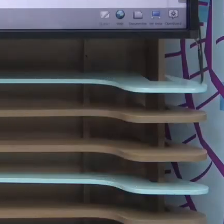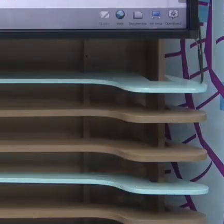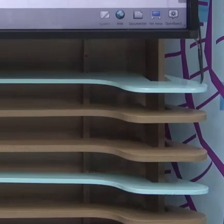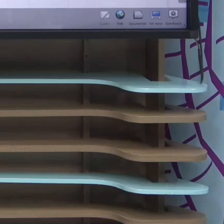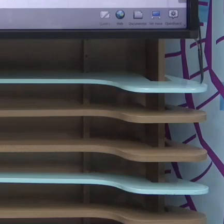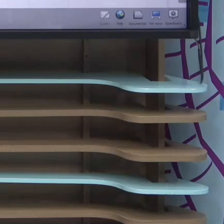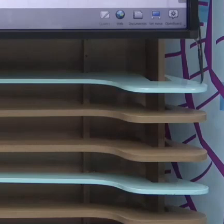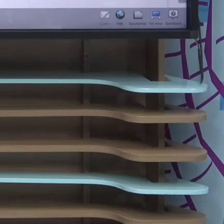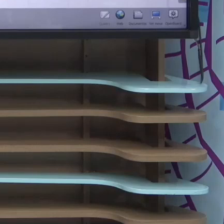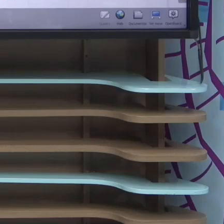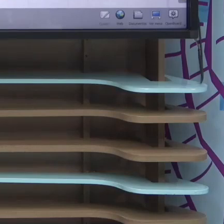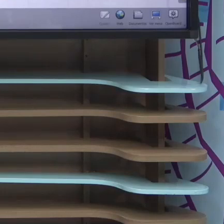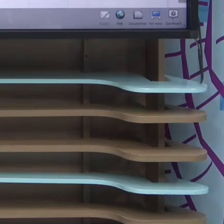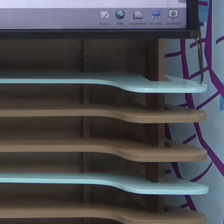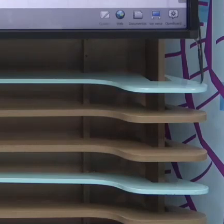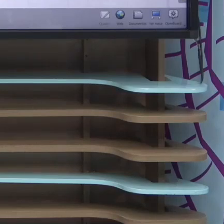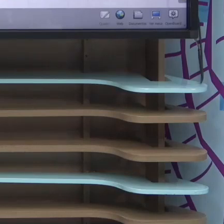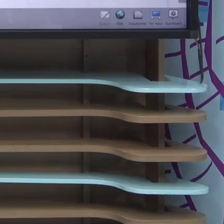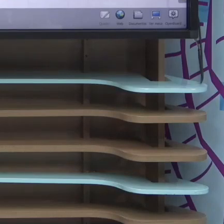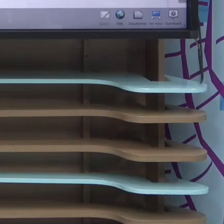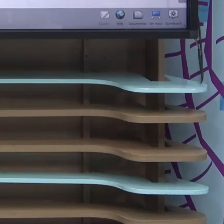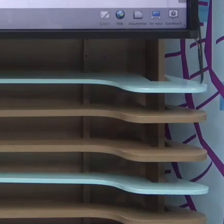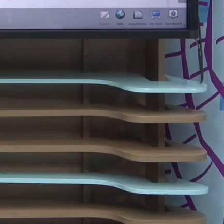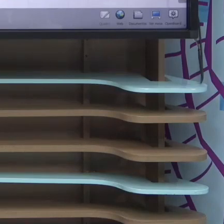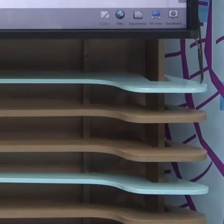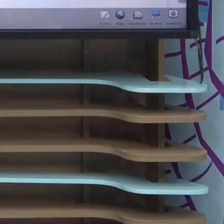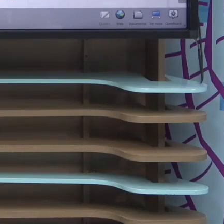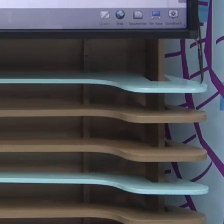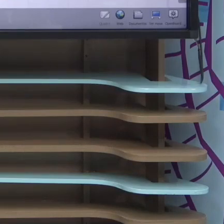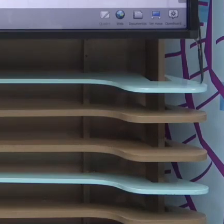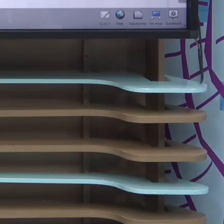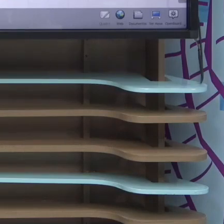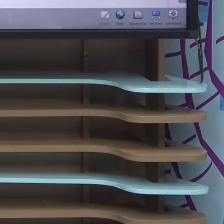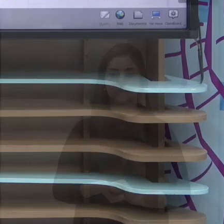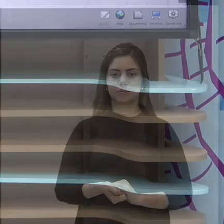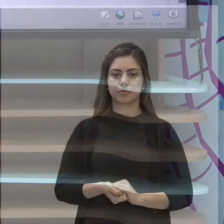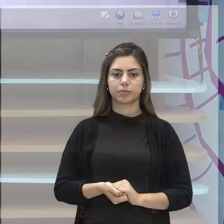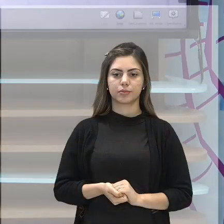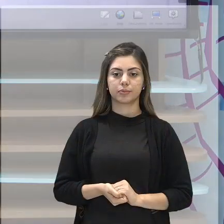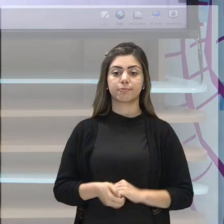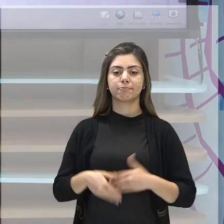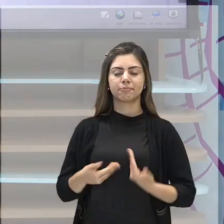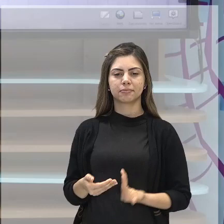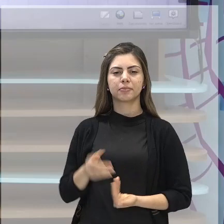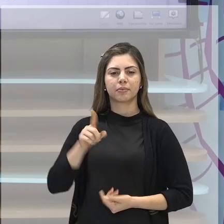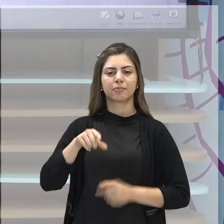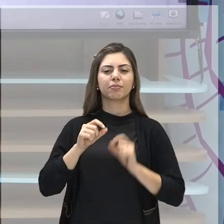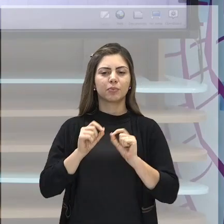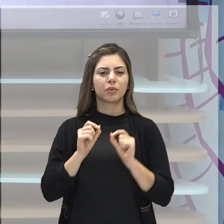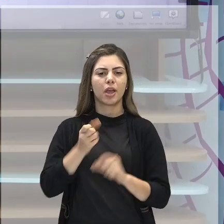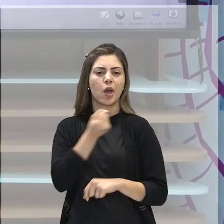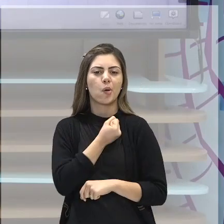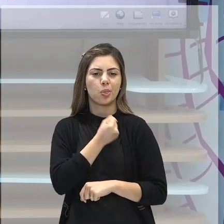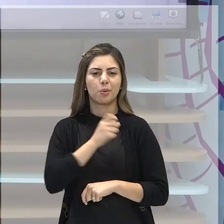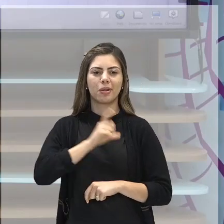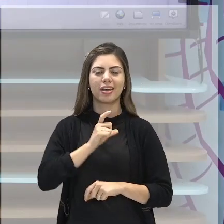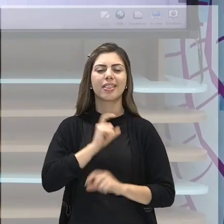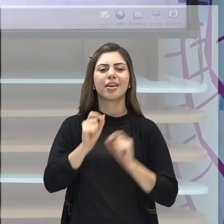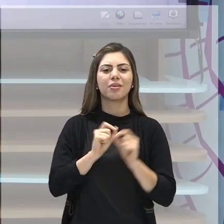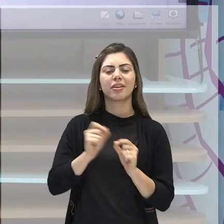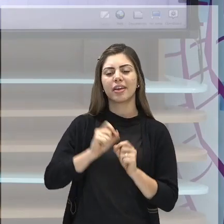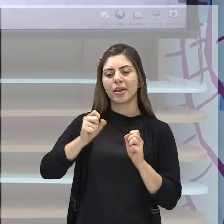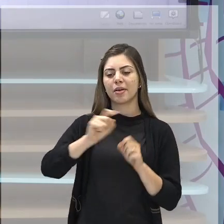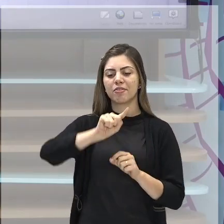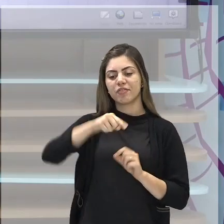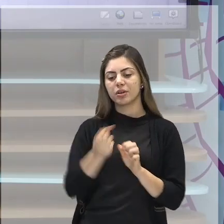perde a precisão. Porque por ser um número irracional, nós temos uma infinidade de casas